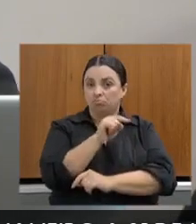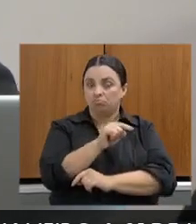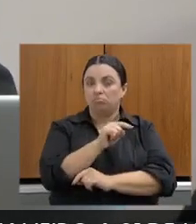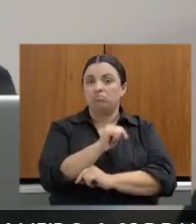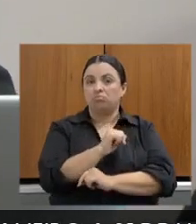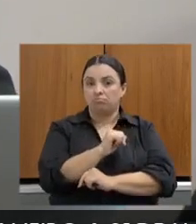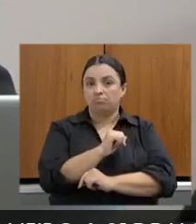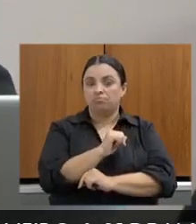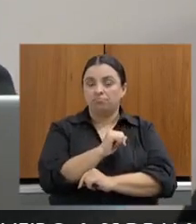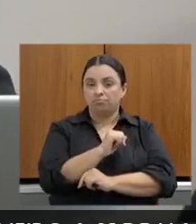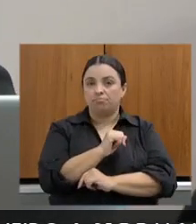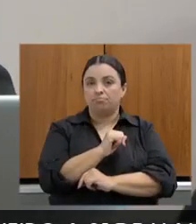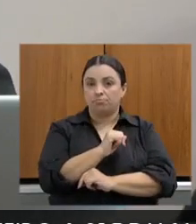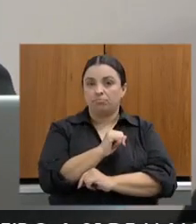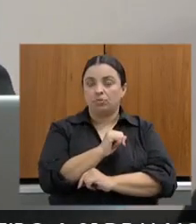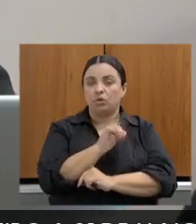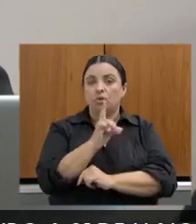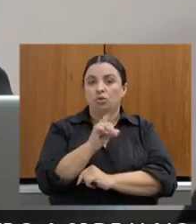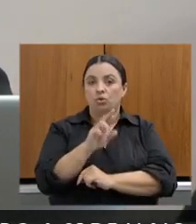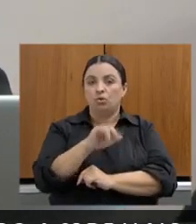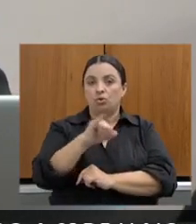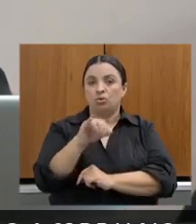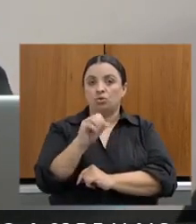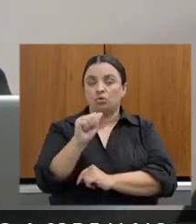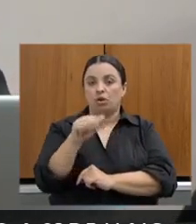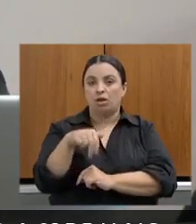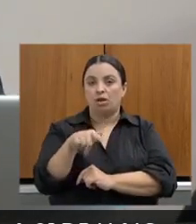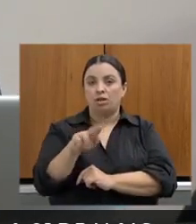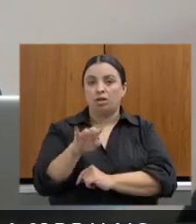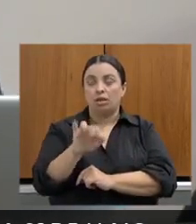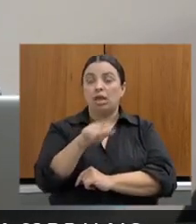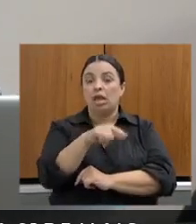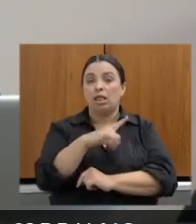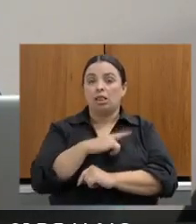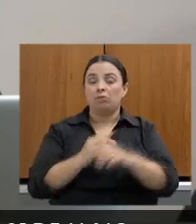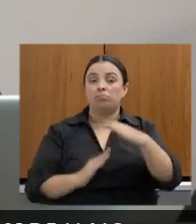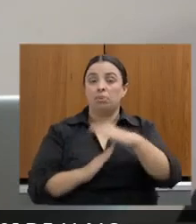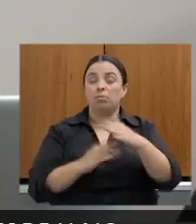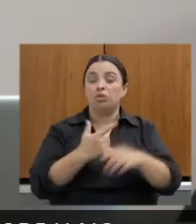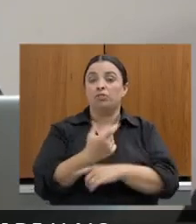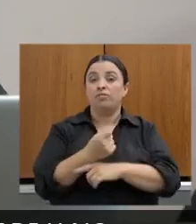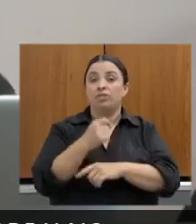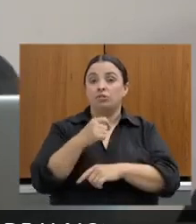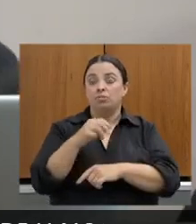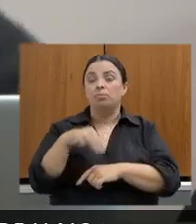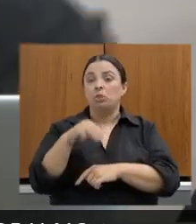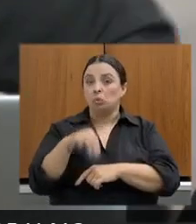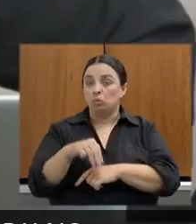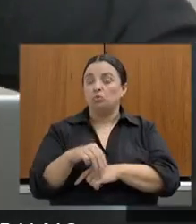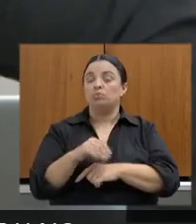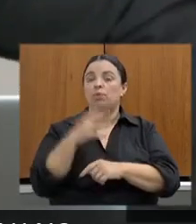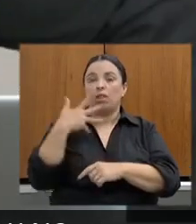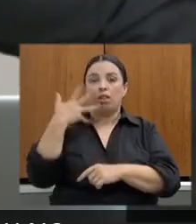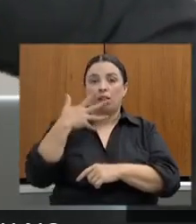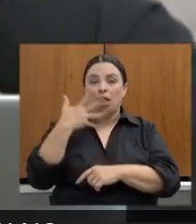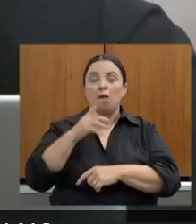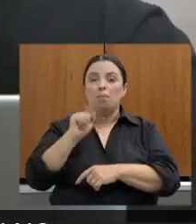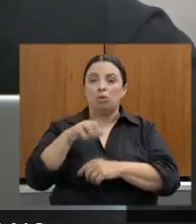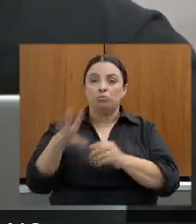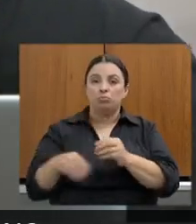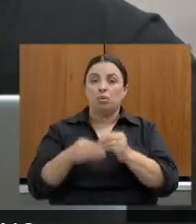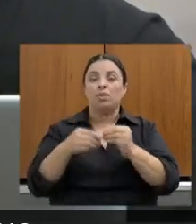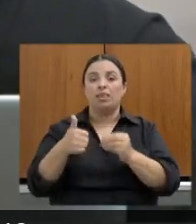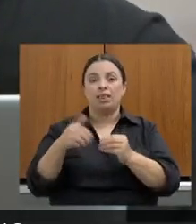é o Dr Joaquim Francisco Neto e Silva disporão de até 20 minutos e prorrogáveis por até mais dez